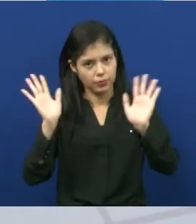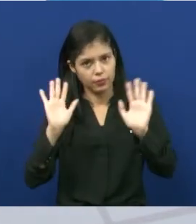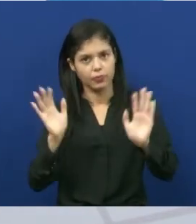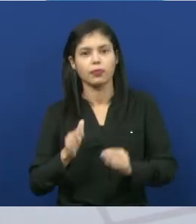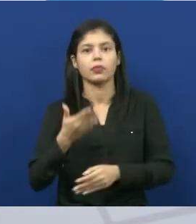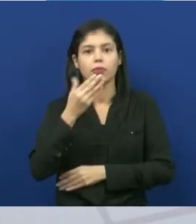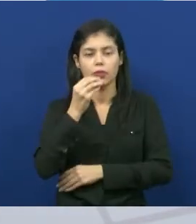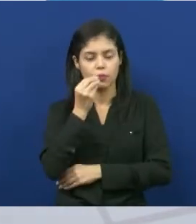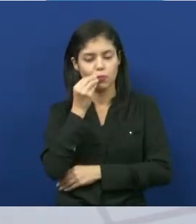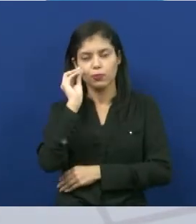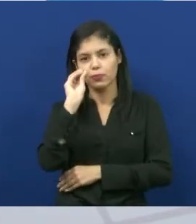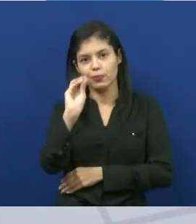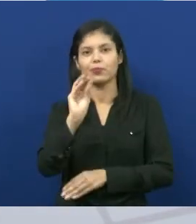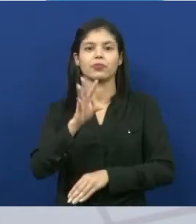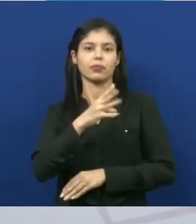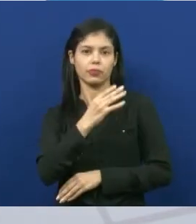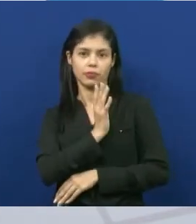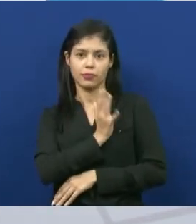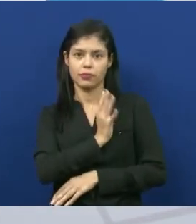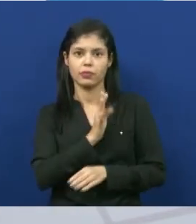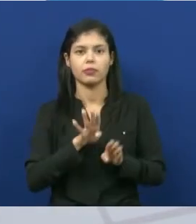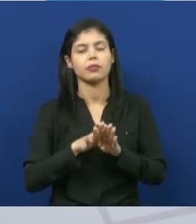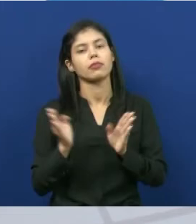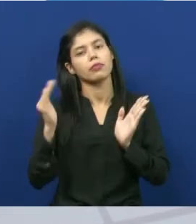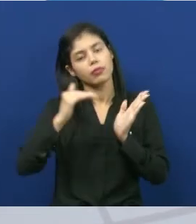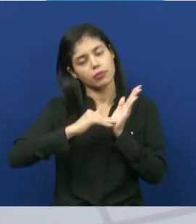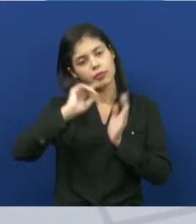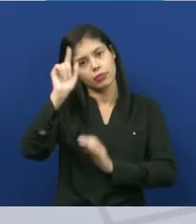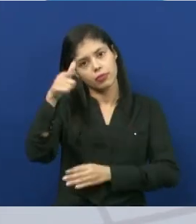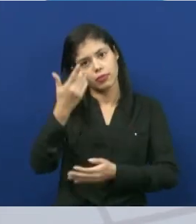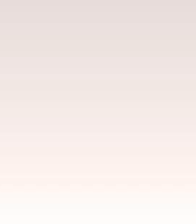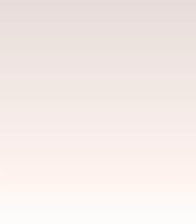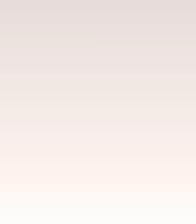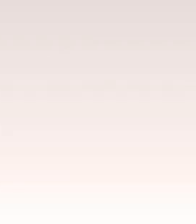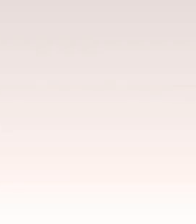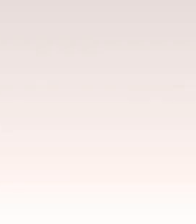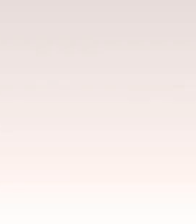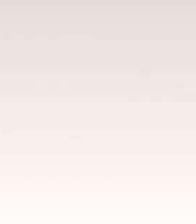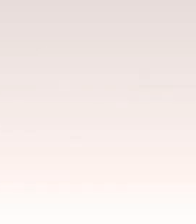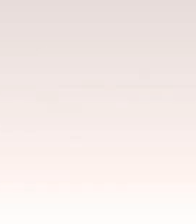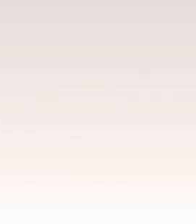Tchau, tchau, um beijo no coração de vocês e eu te aguardo na próxima aula.